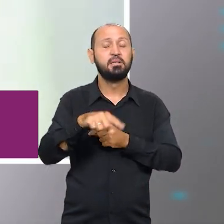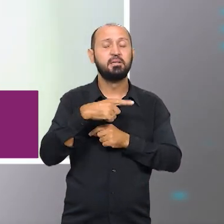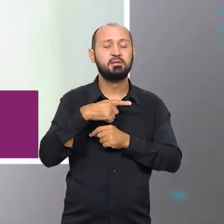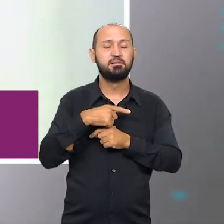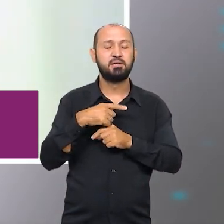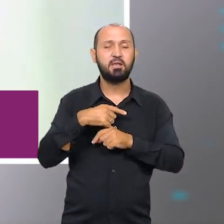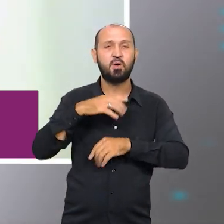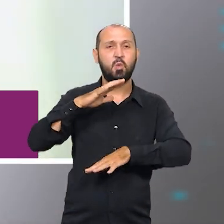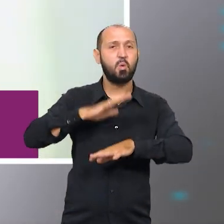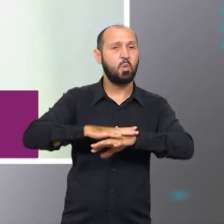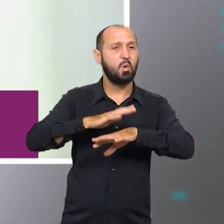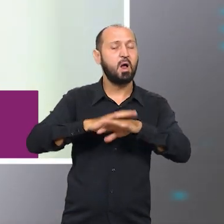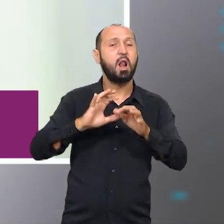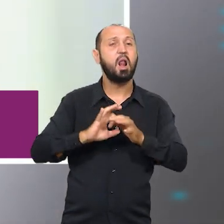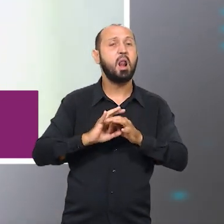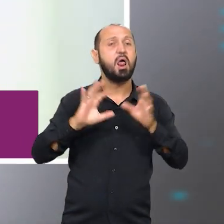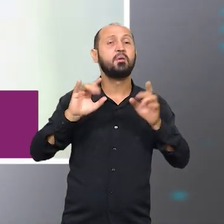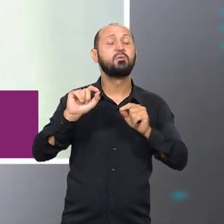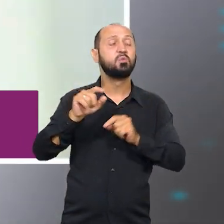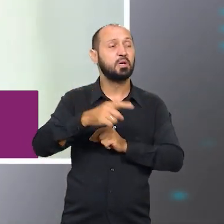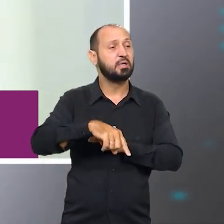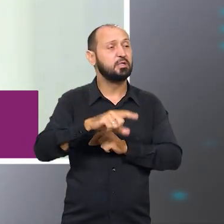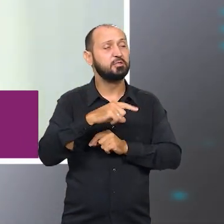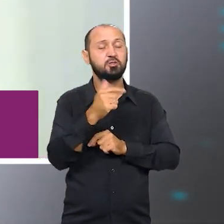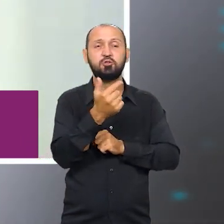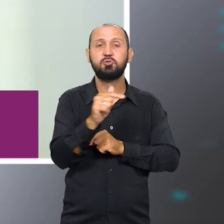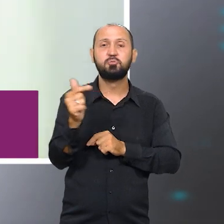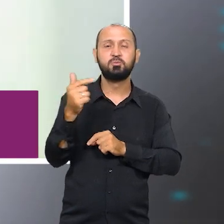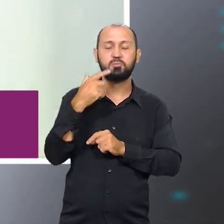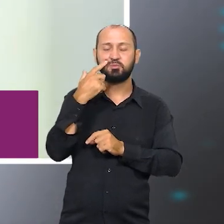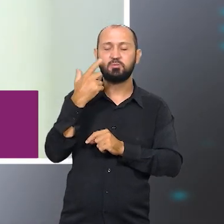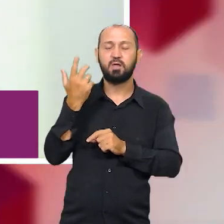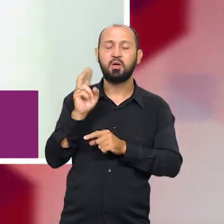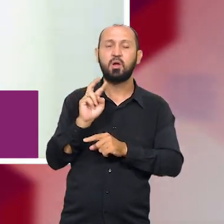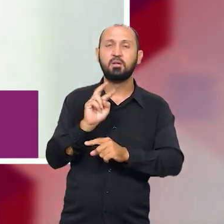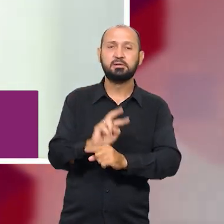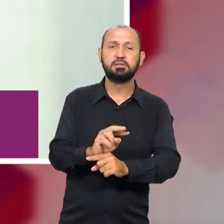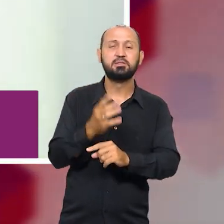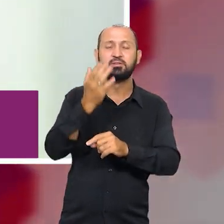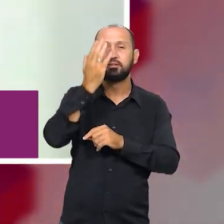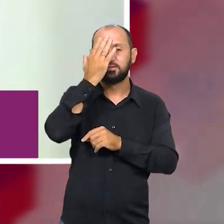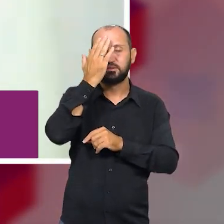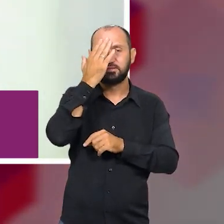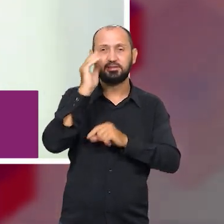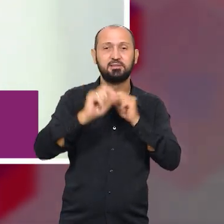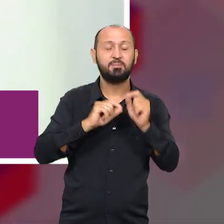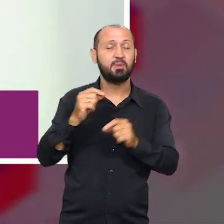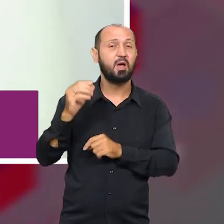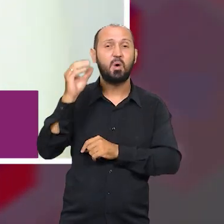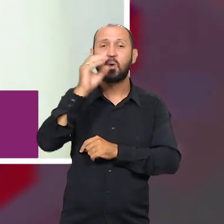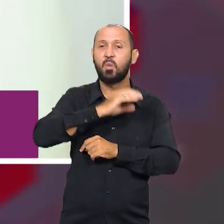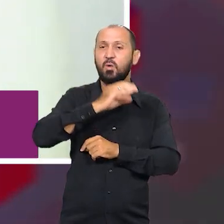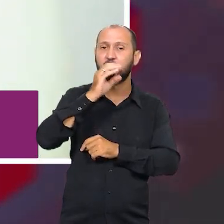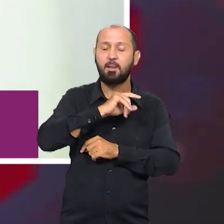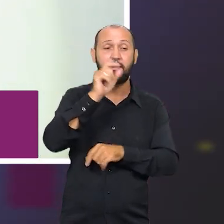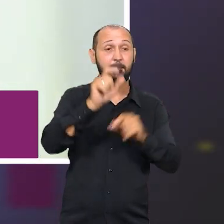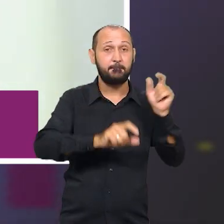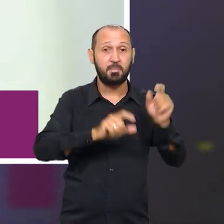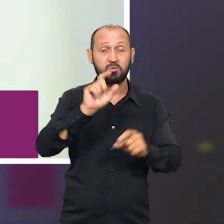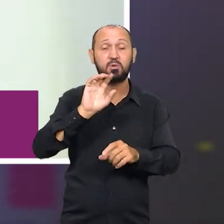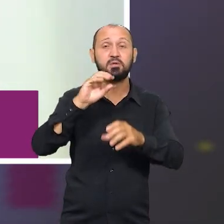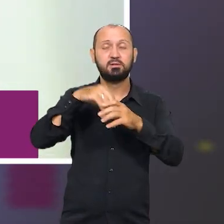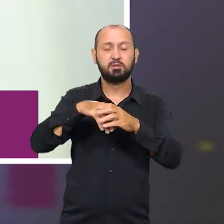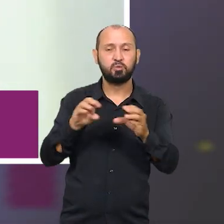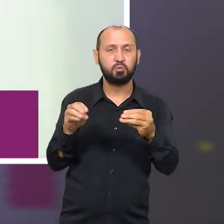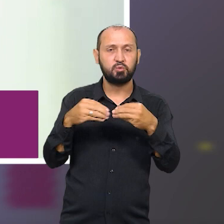essa pessoa tenha uma autonomia muito maior do que aquela que não tem uma intervenção, que hoje a gente sabe que é primordial para